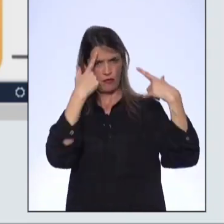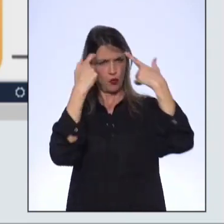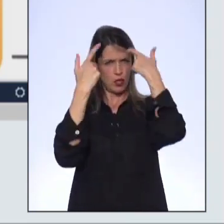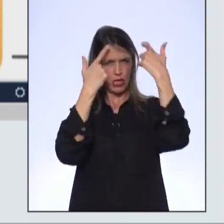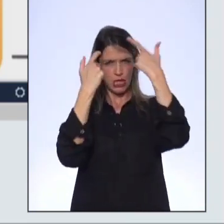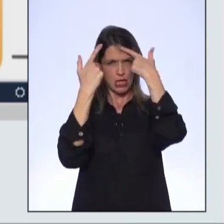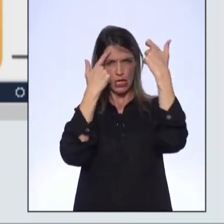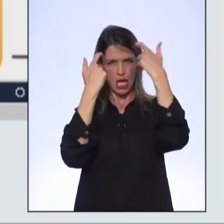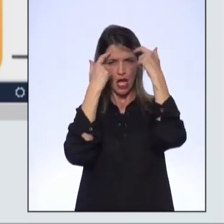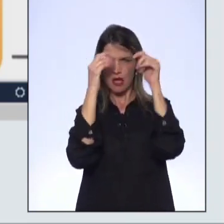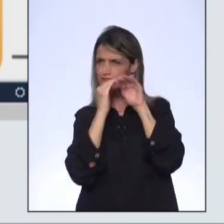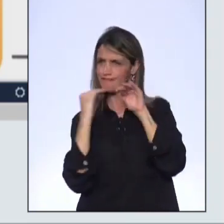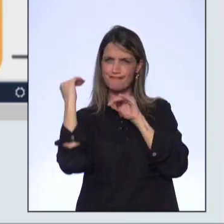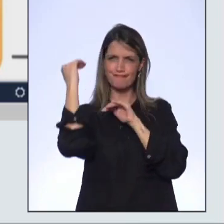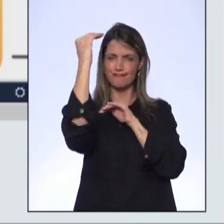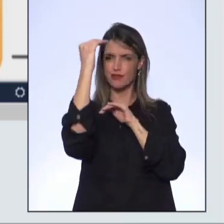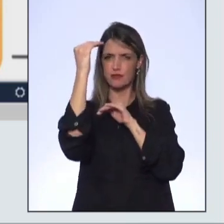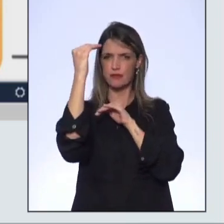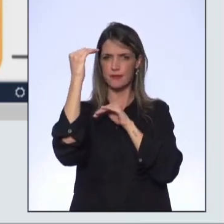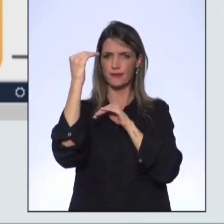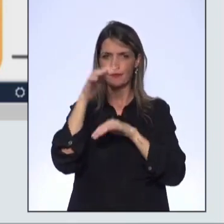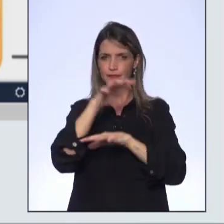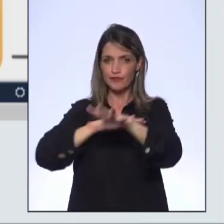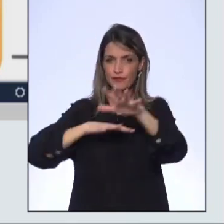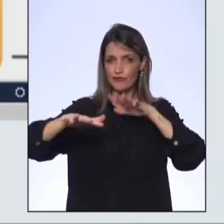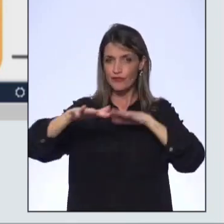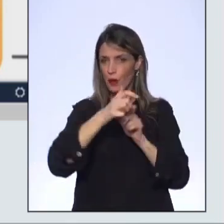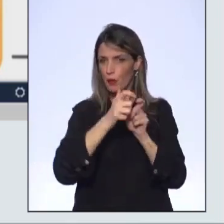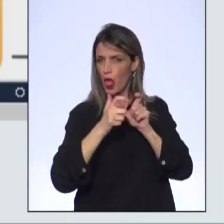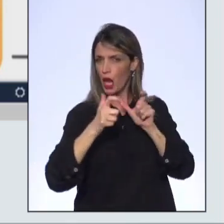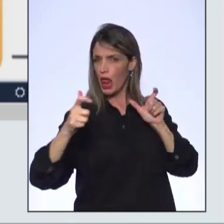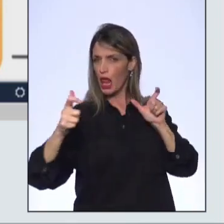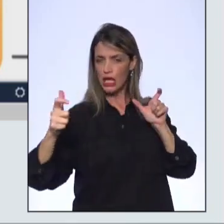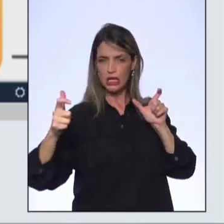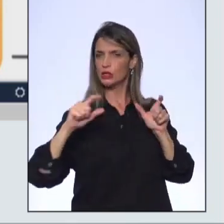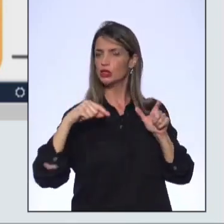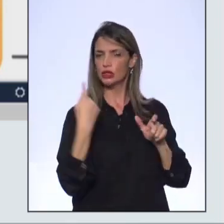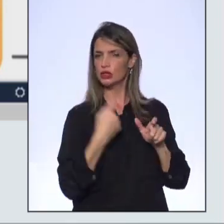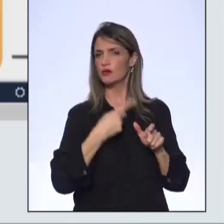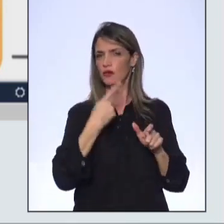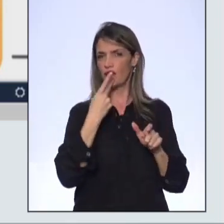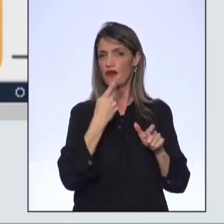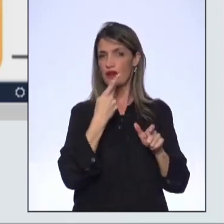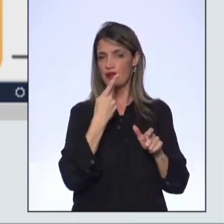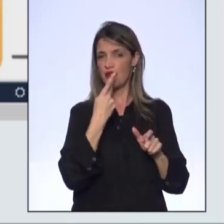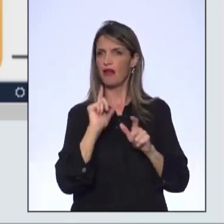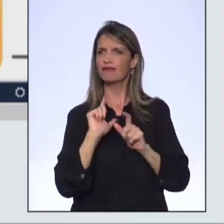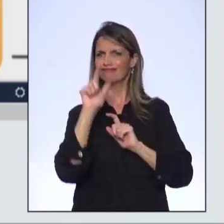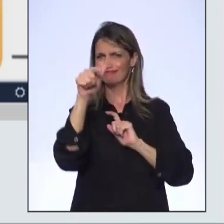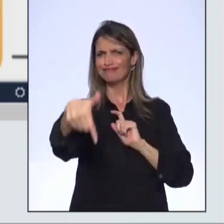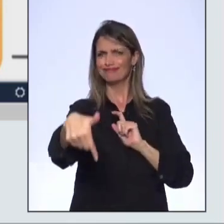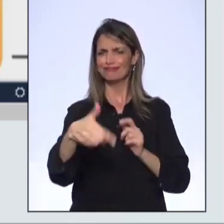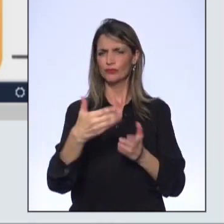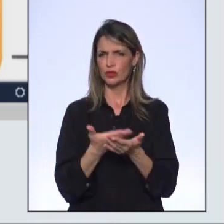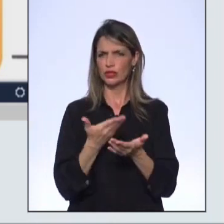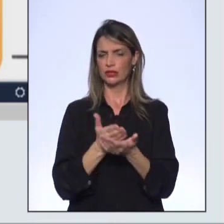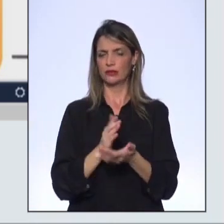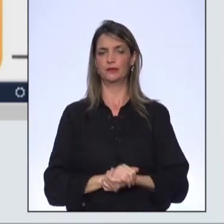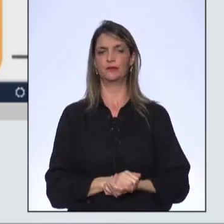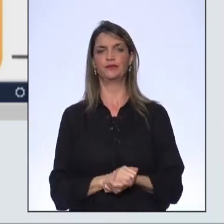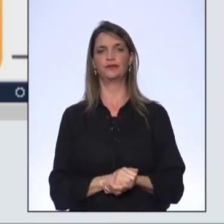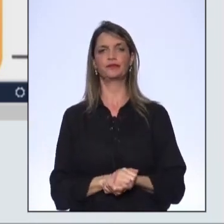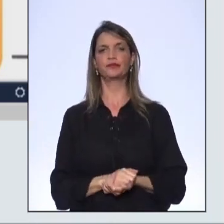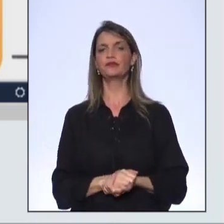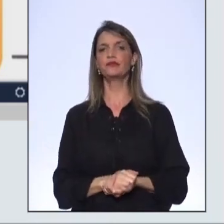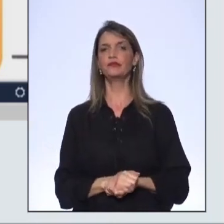pela organização do movimento operário em nosso país, assunto que iremos abordar em um ponto mais adiante de nossa aula.